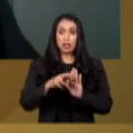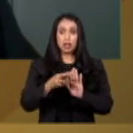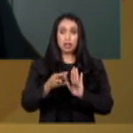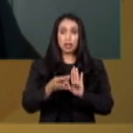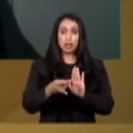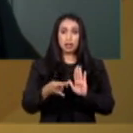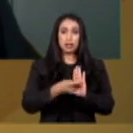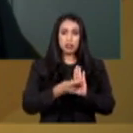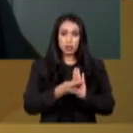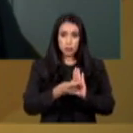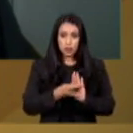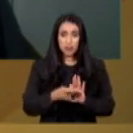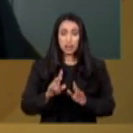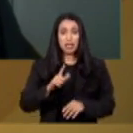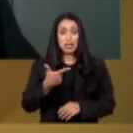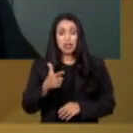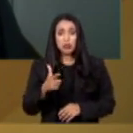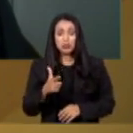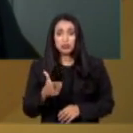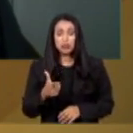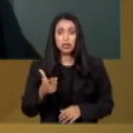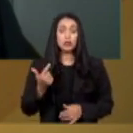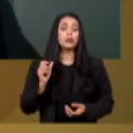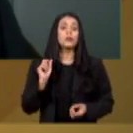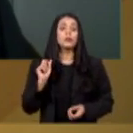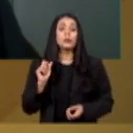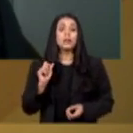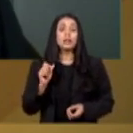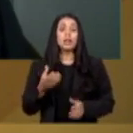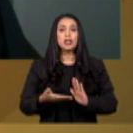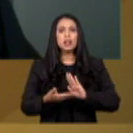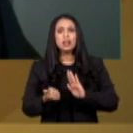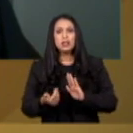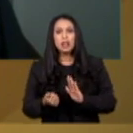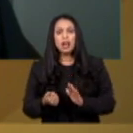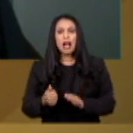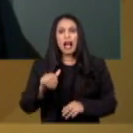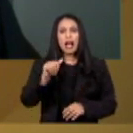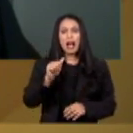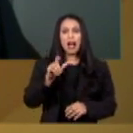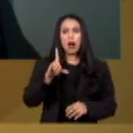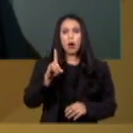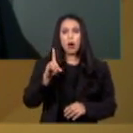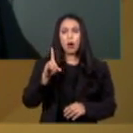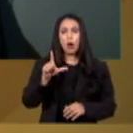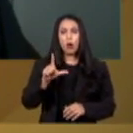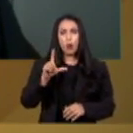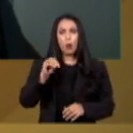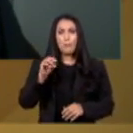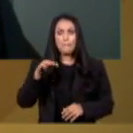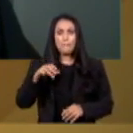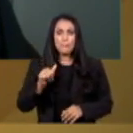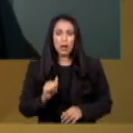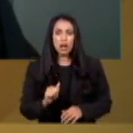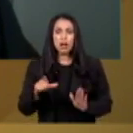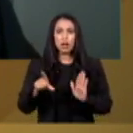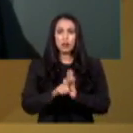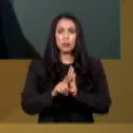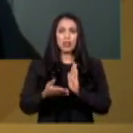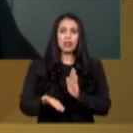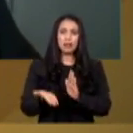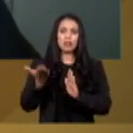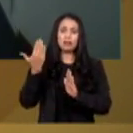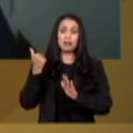não mais subsistindo a remissão a água human a lei orgânica da magistratura